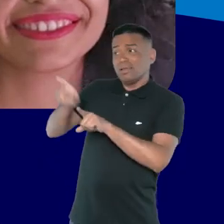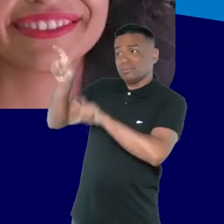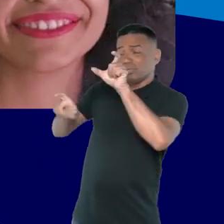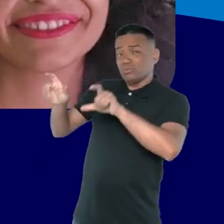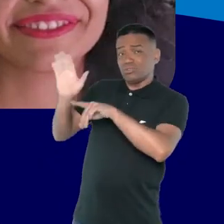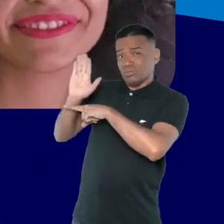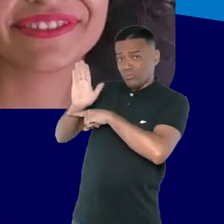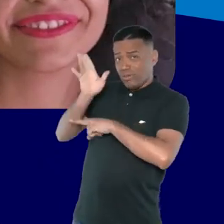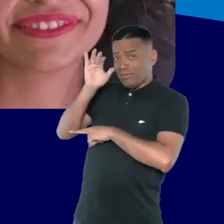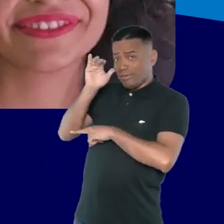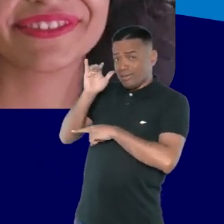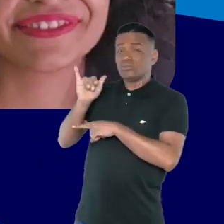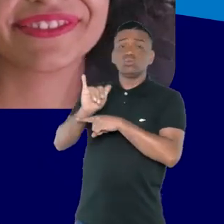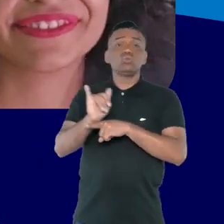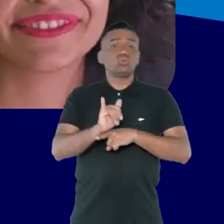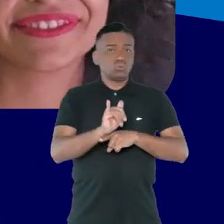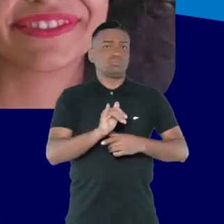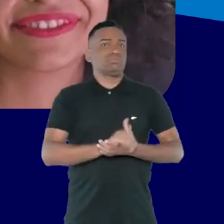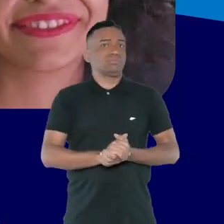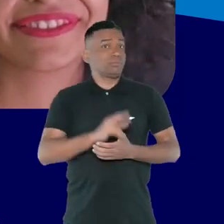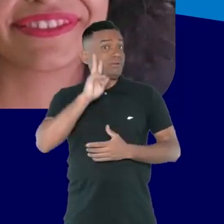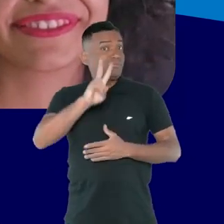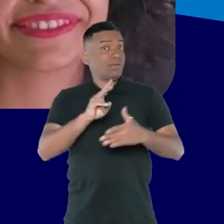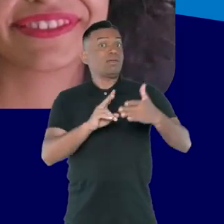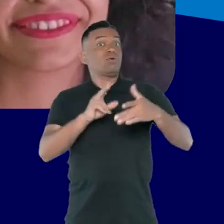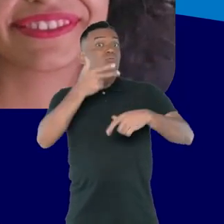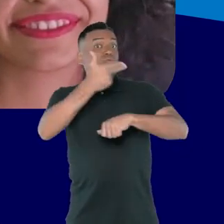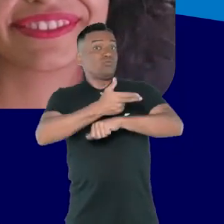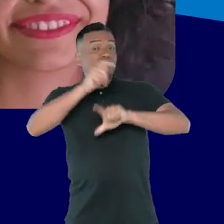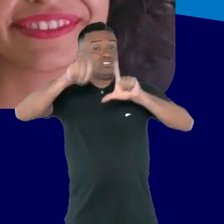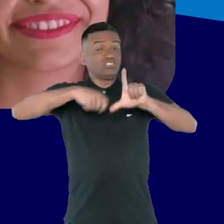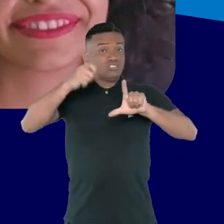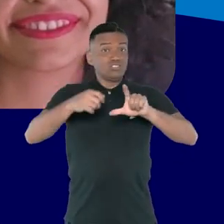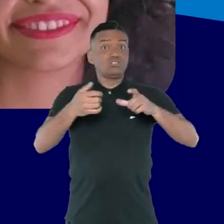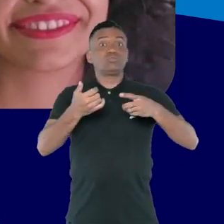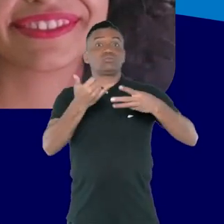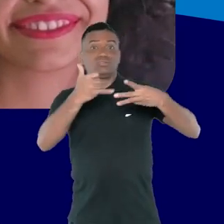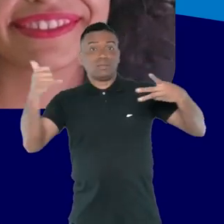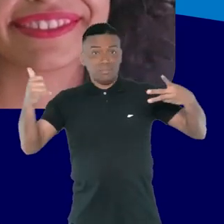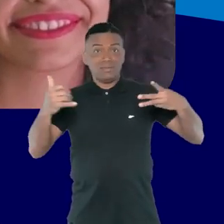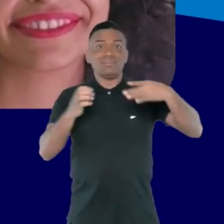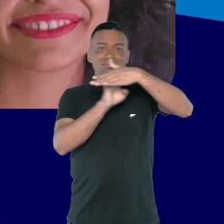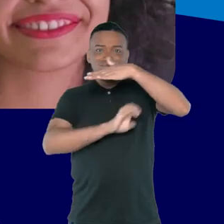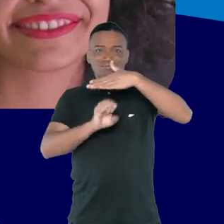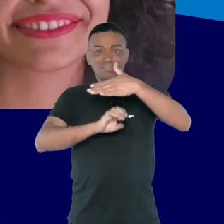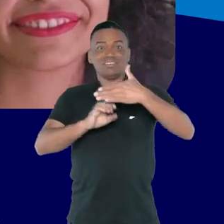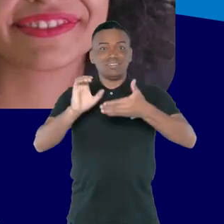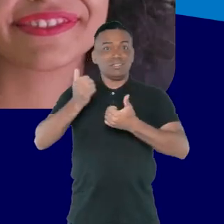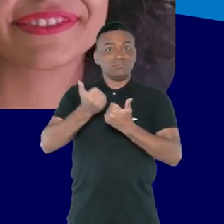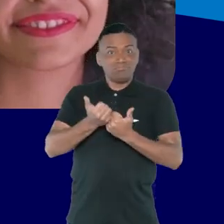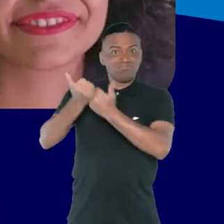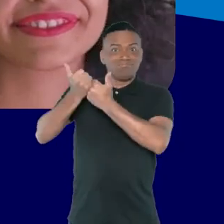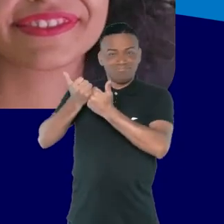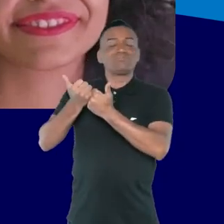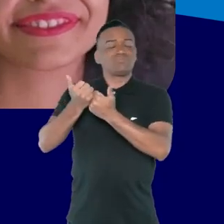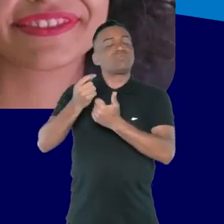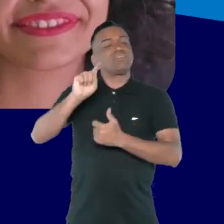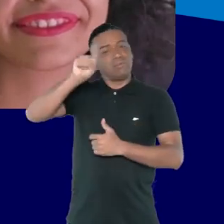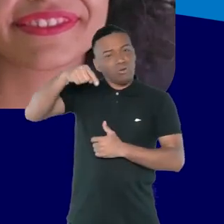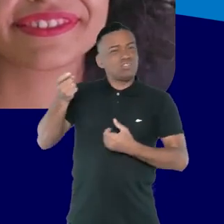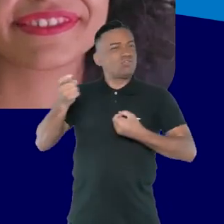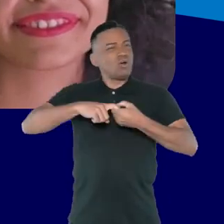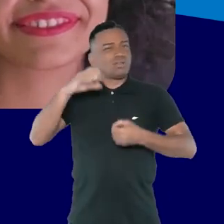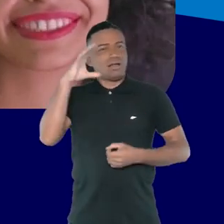pelo canal do Sempre um Papo no YouTube, para assistir a um vídeo institucional da CEMIG, que é uma das nossas patrocinadoras, e a gente volta